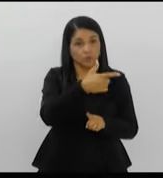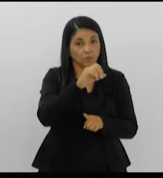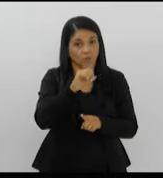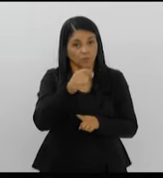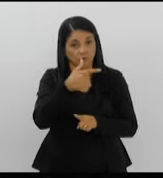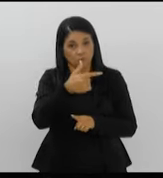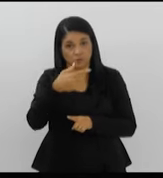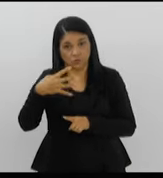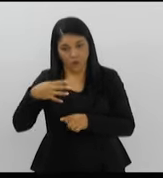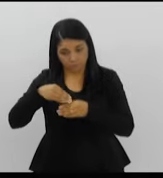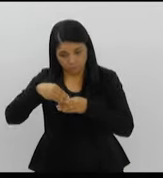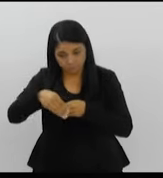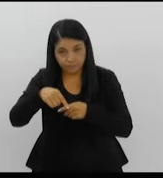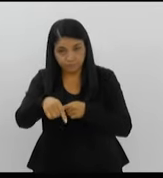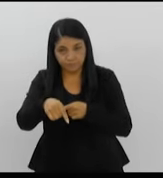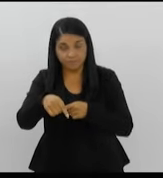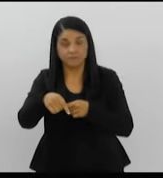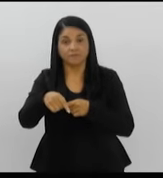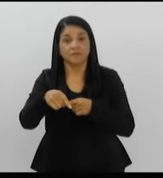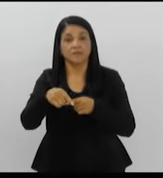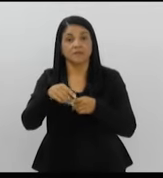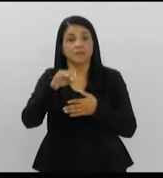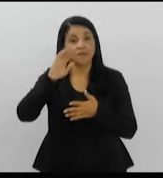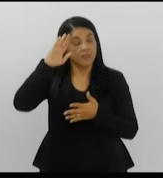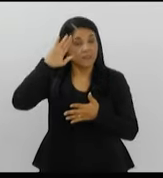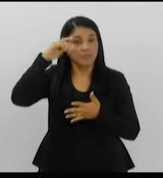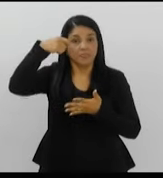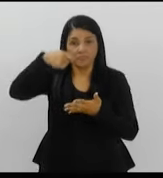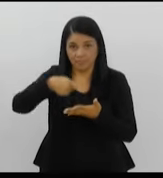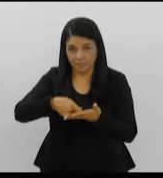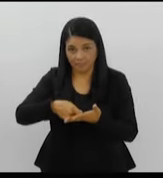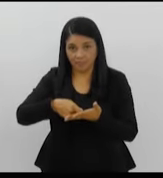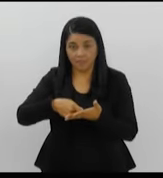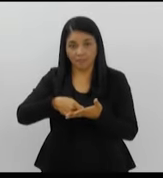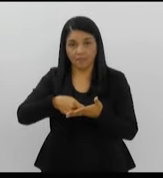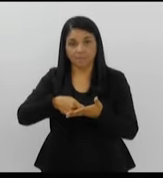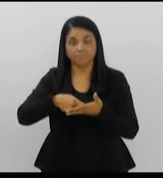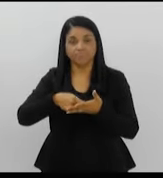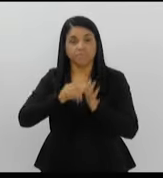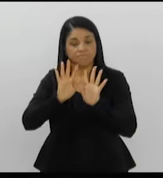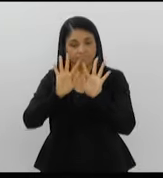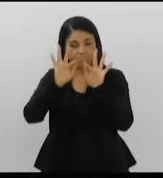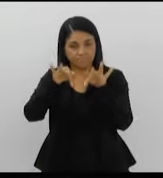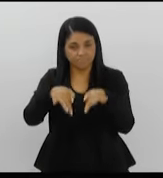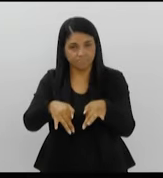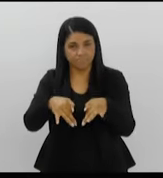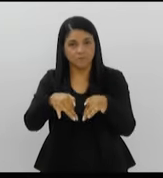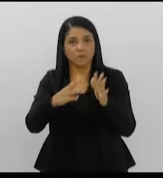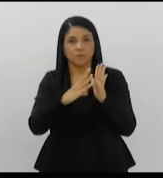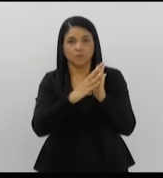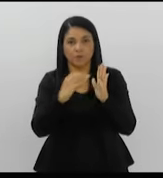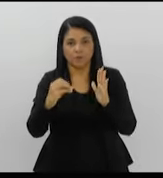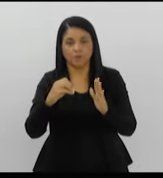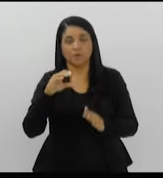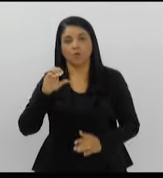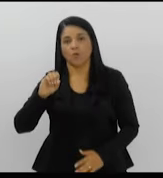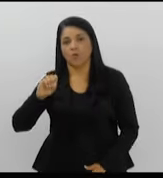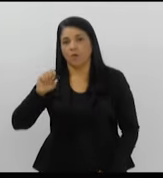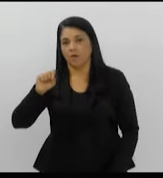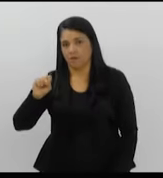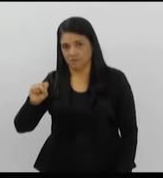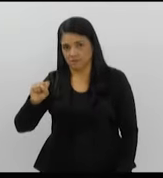2024, estaria de forma definitiva extinta a modalidade das